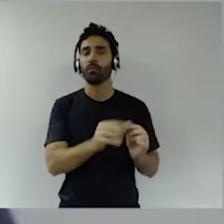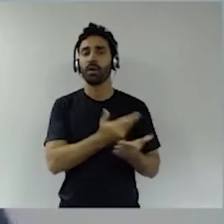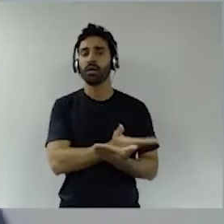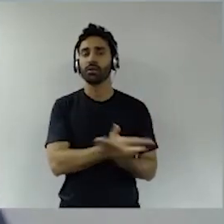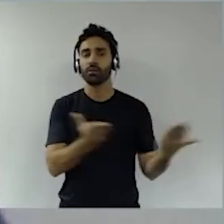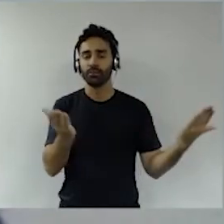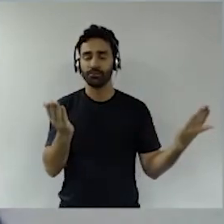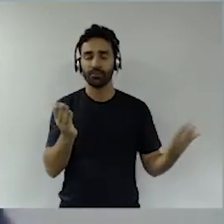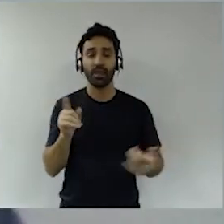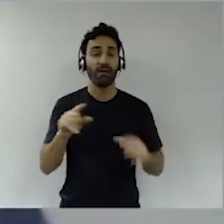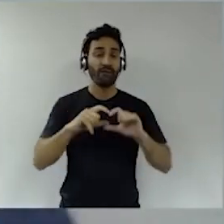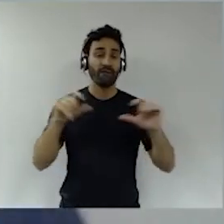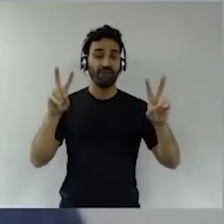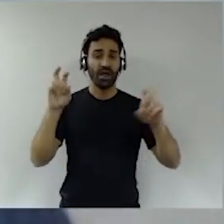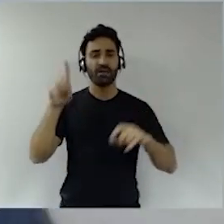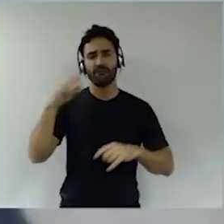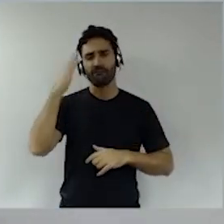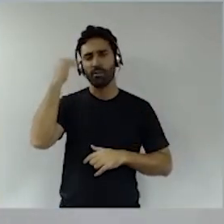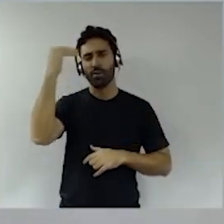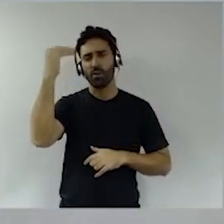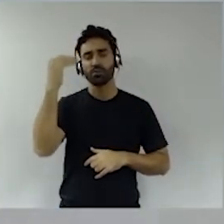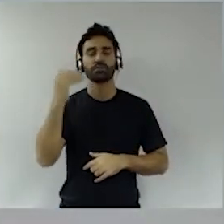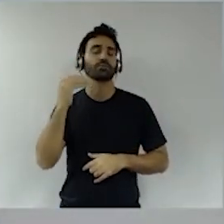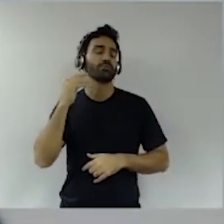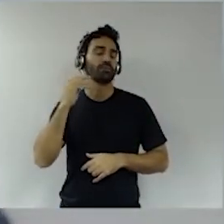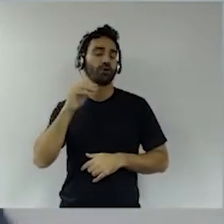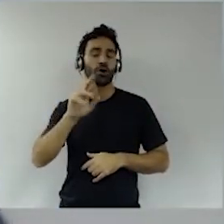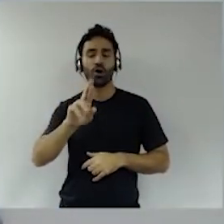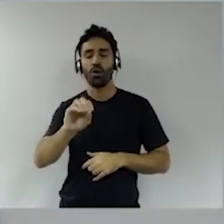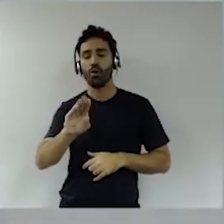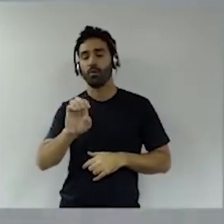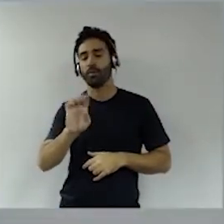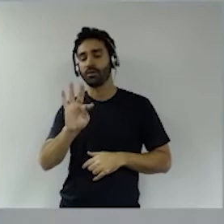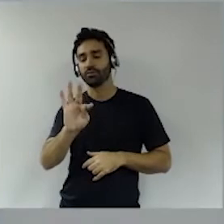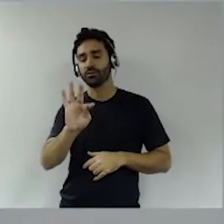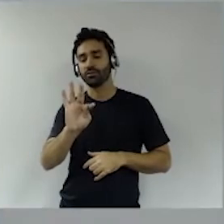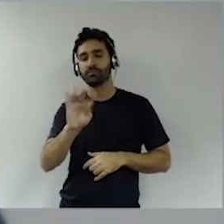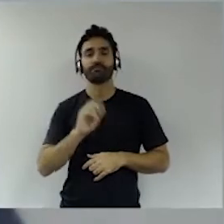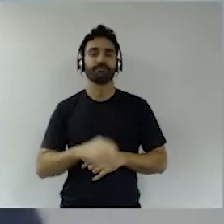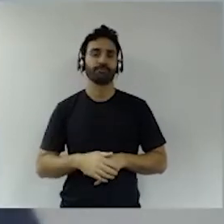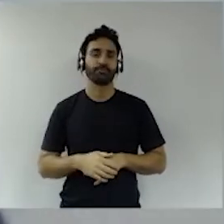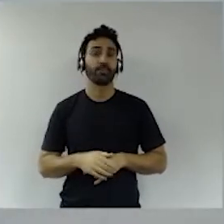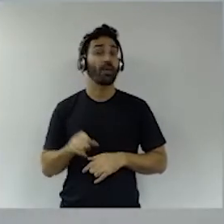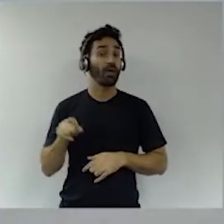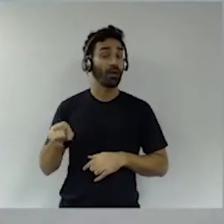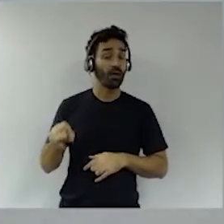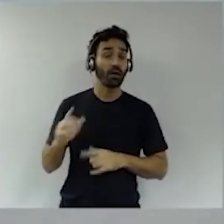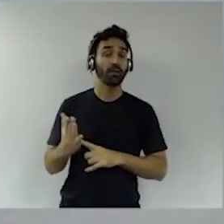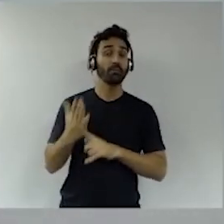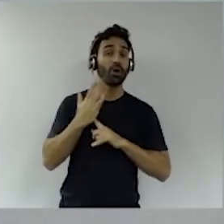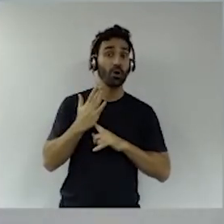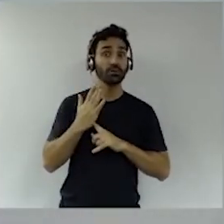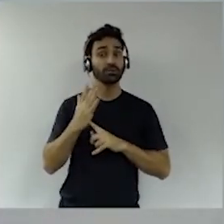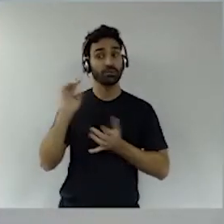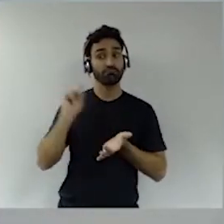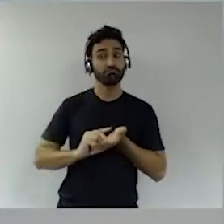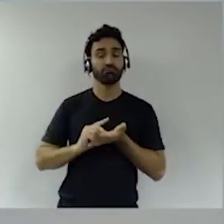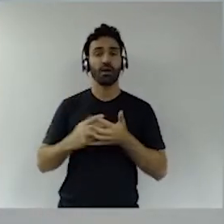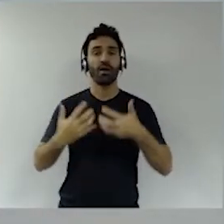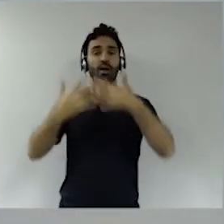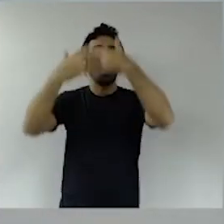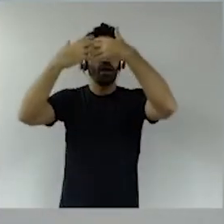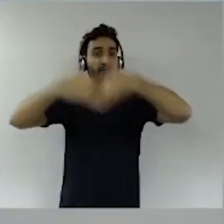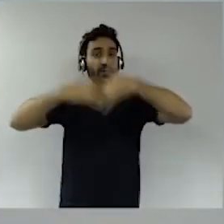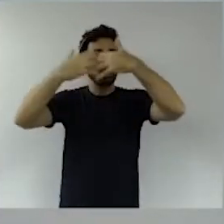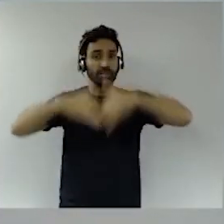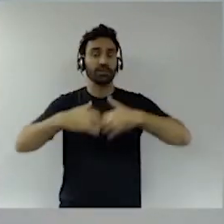Essa frase é de um educador americano, Robert Hutchins, né? E ele nos traz uma grande reflexão,